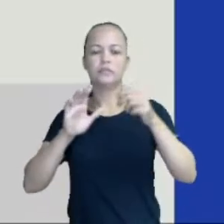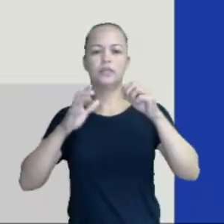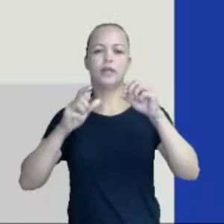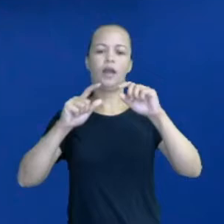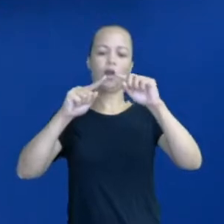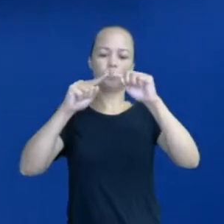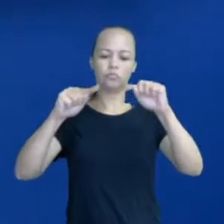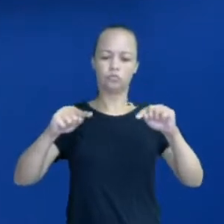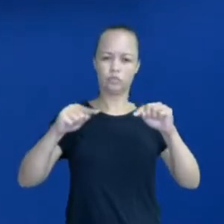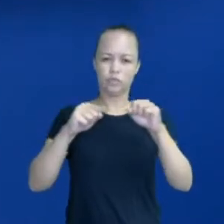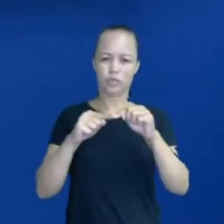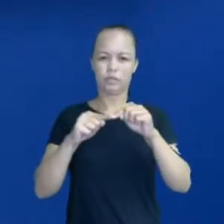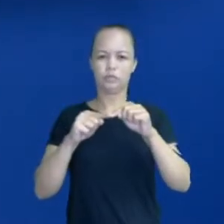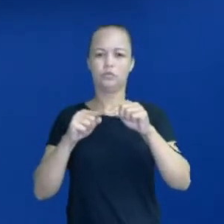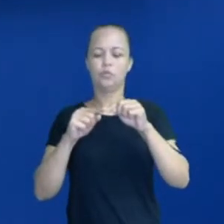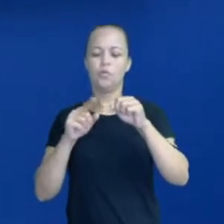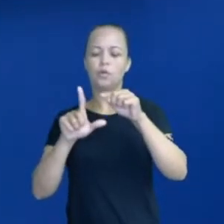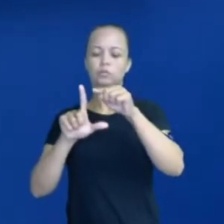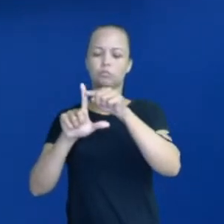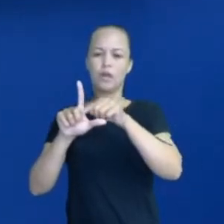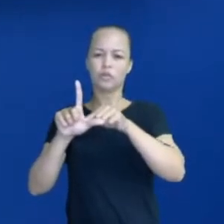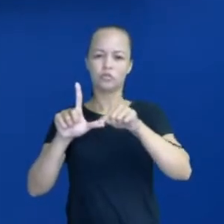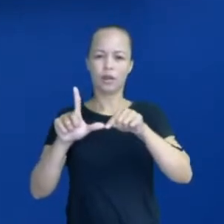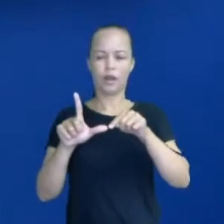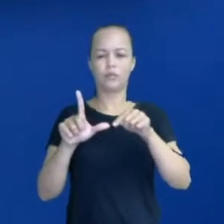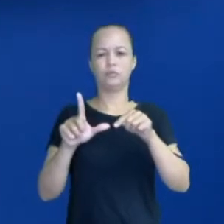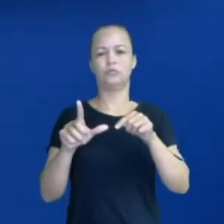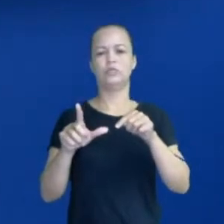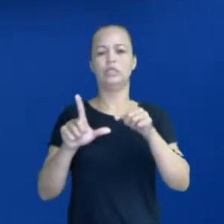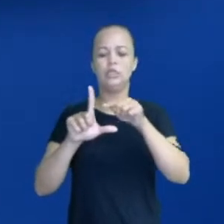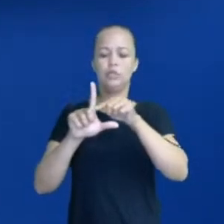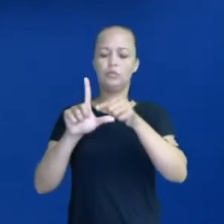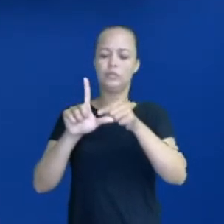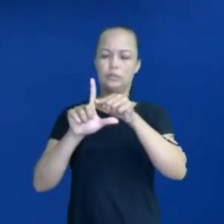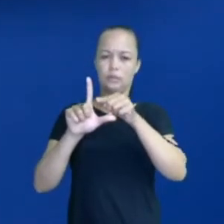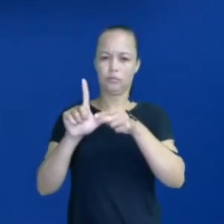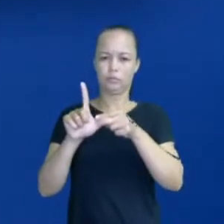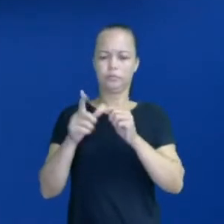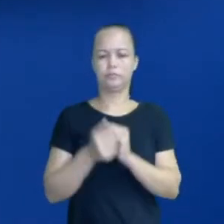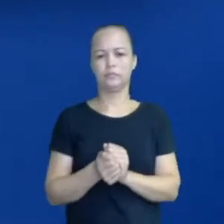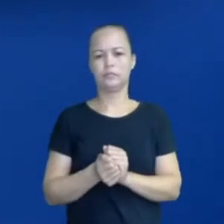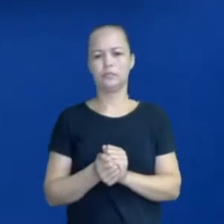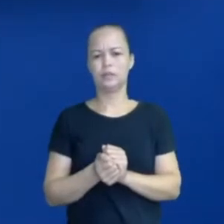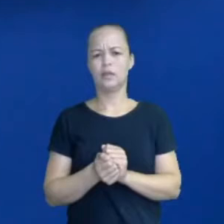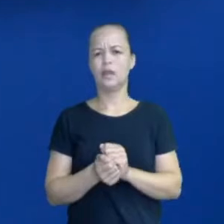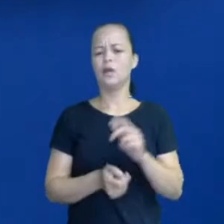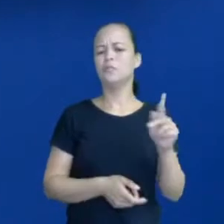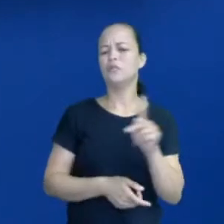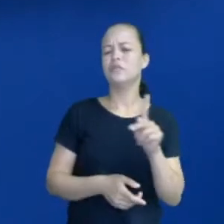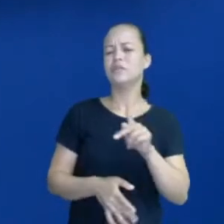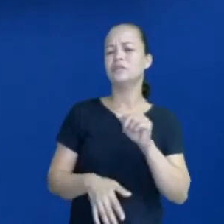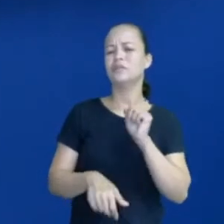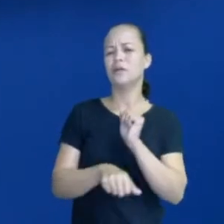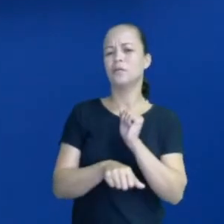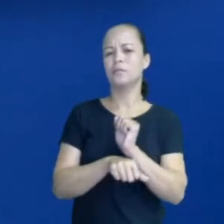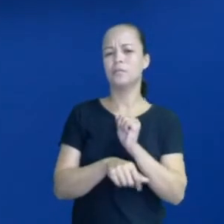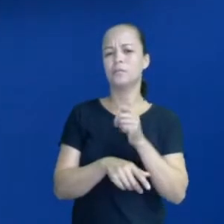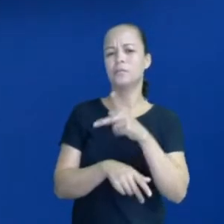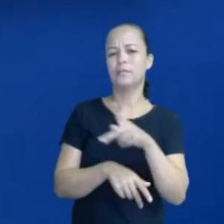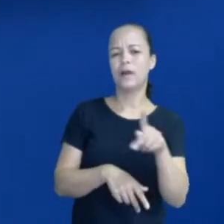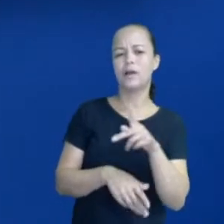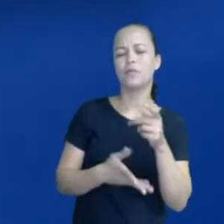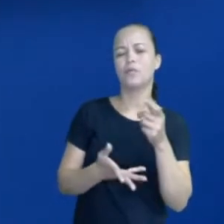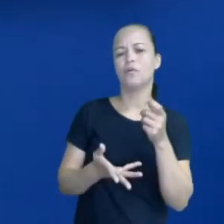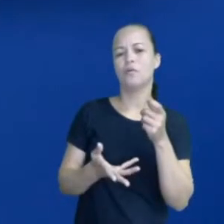aos ângulos. Mas, professora, por que a senhora parou as operações básicas e trouxe geometria? Porque a gente